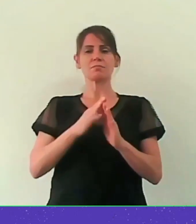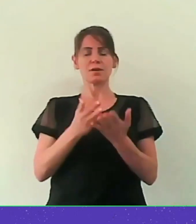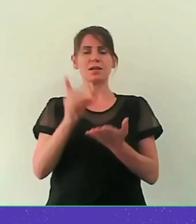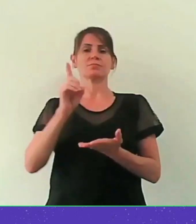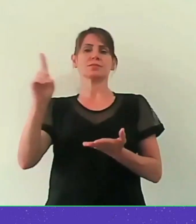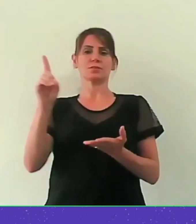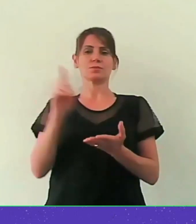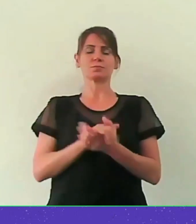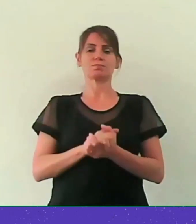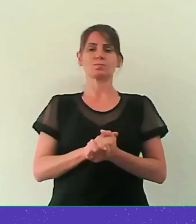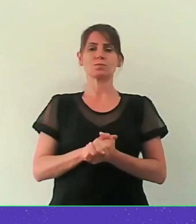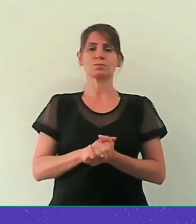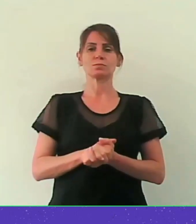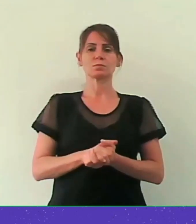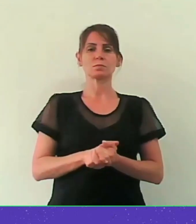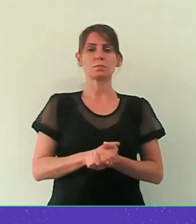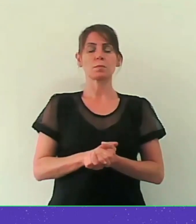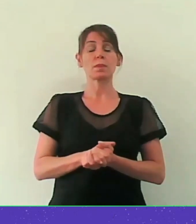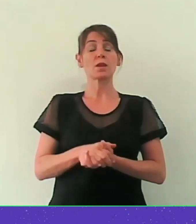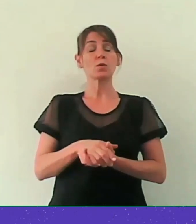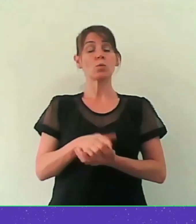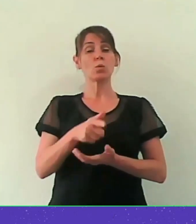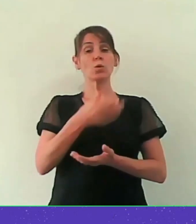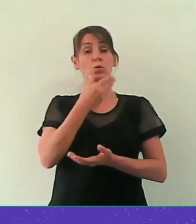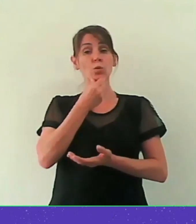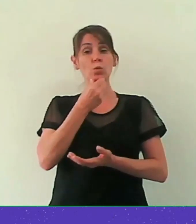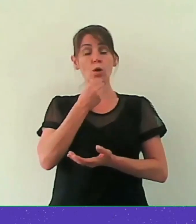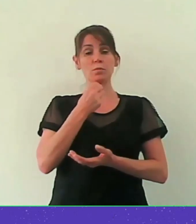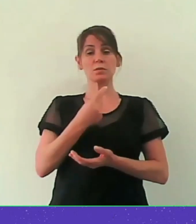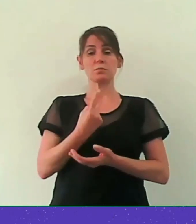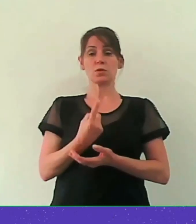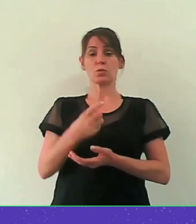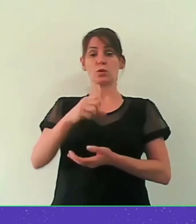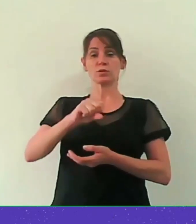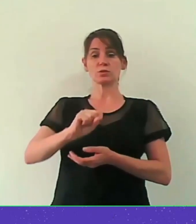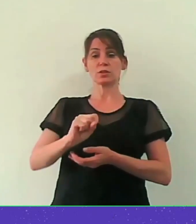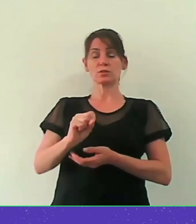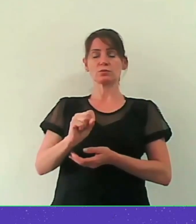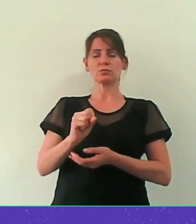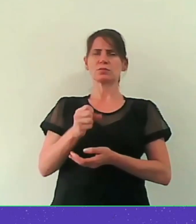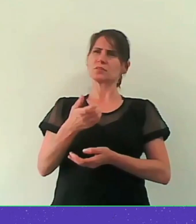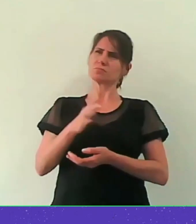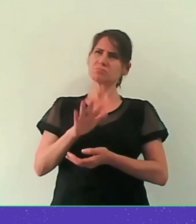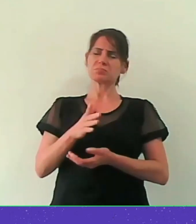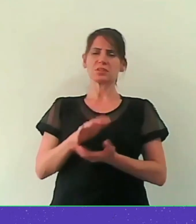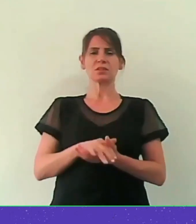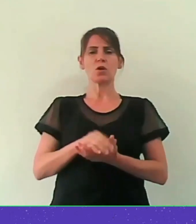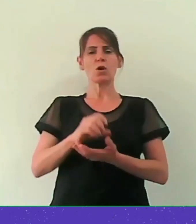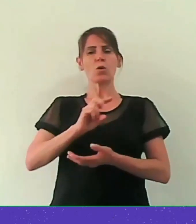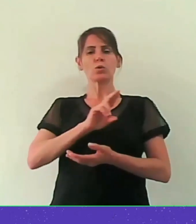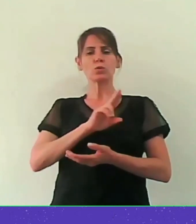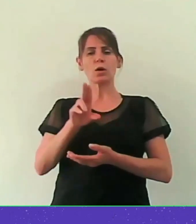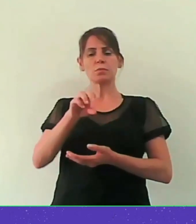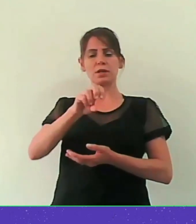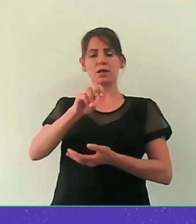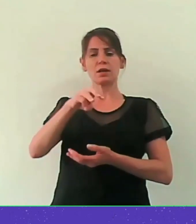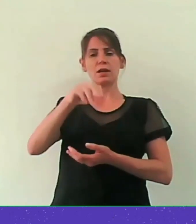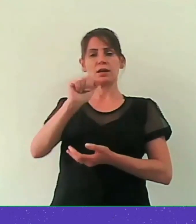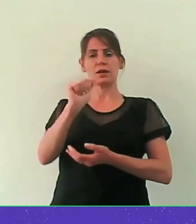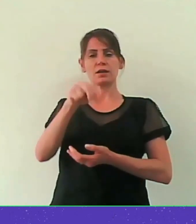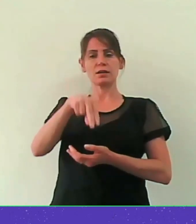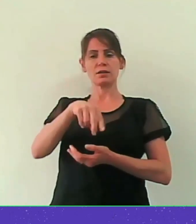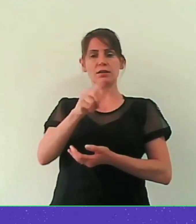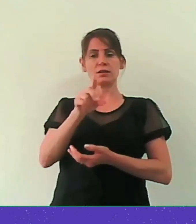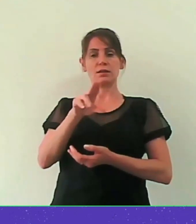André Miller, em 1800 e alguma coisa, ele escreveu que os tesouros da